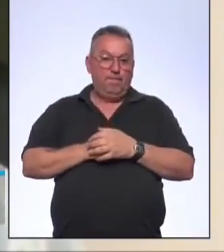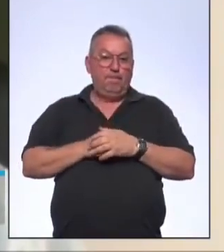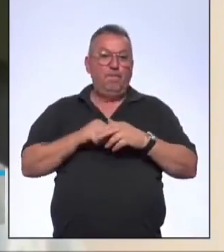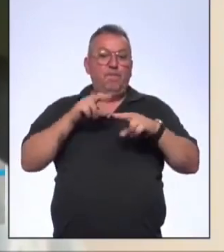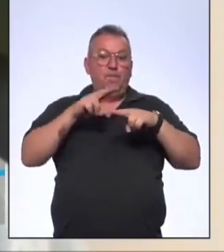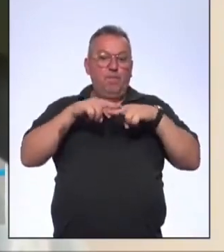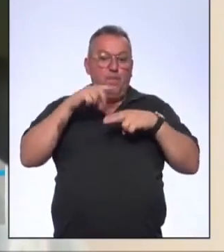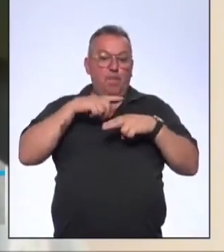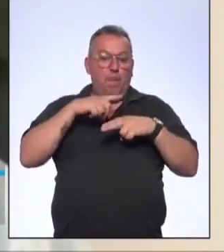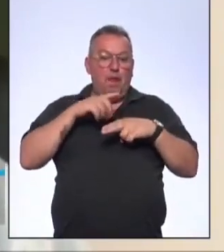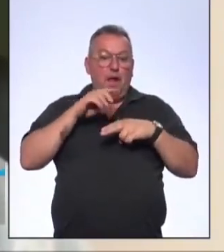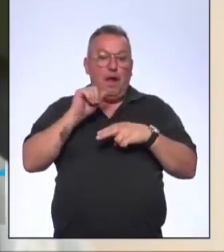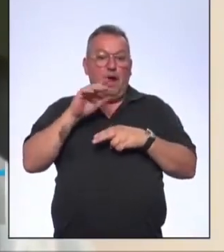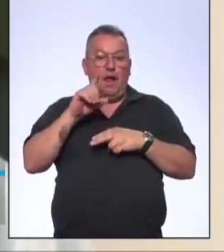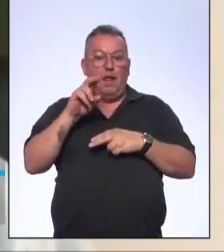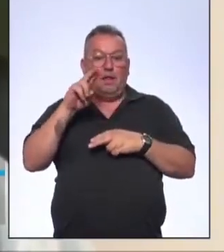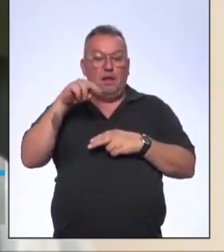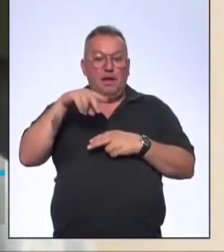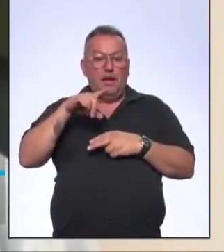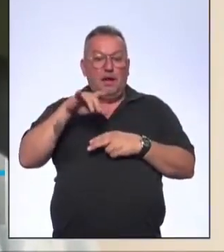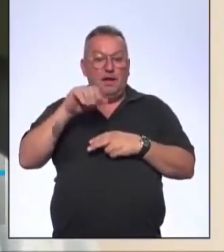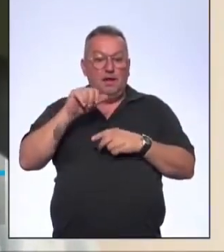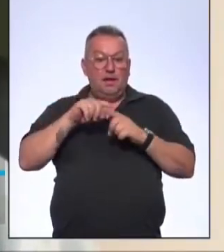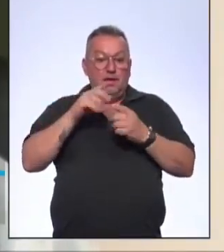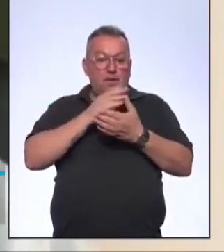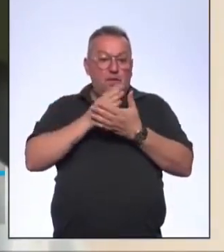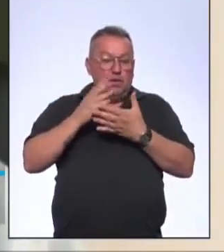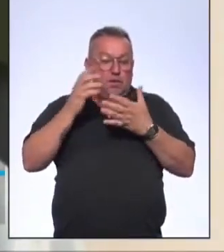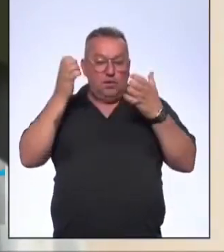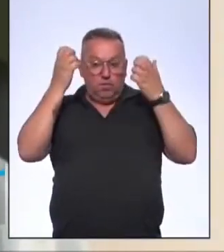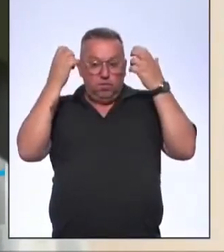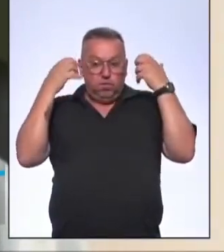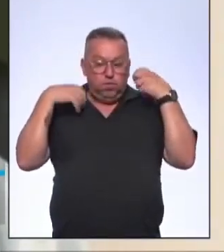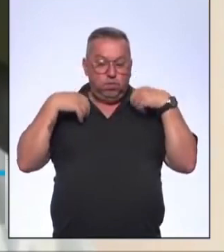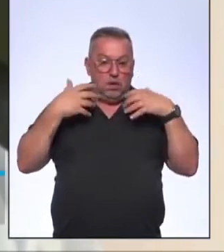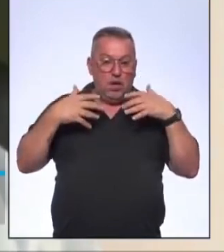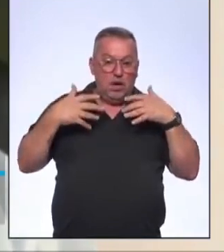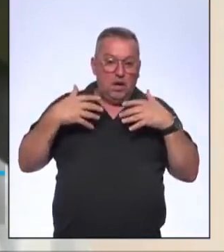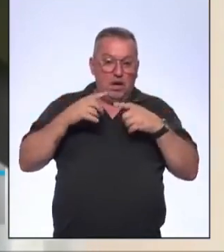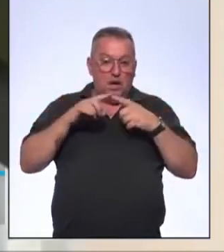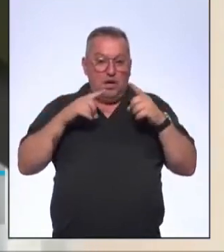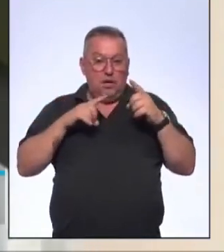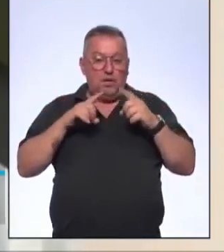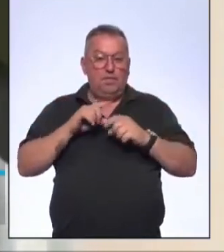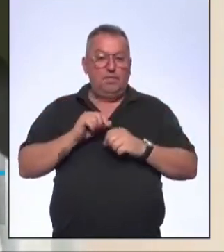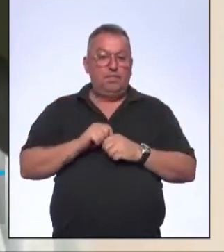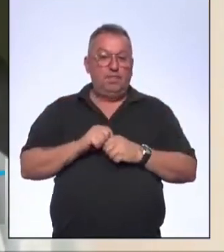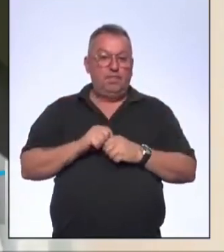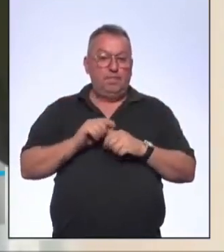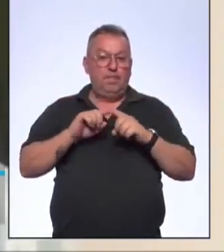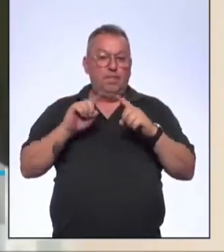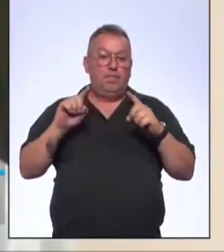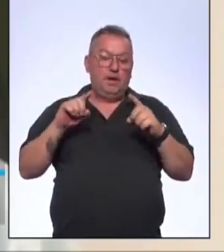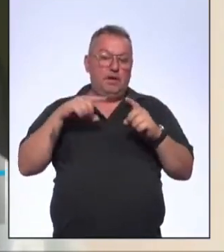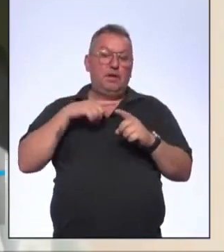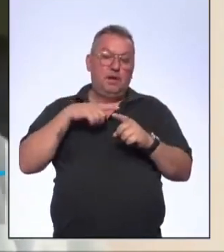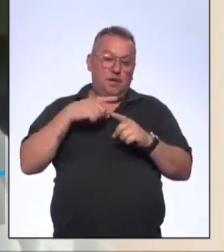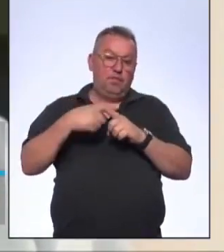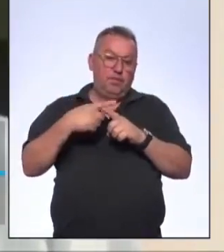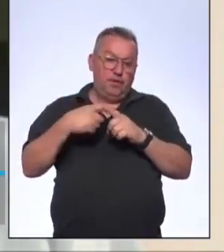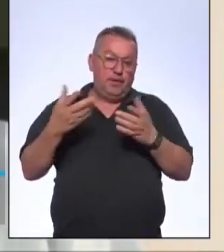estou sob muita adrenalina, eu começo a tremer, né? Começo a suar, a gente fala que está com nervo à flor da pele. Mas isso tem um